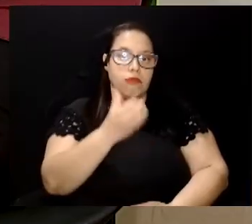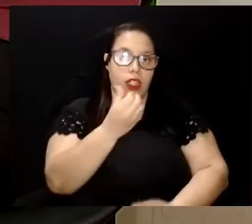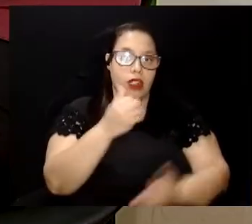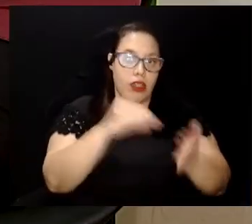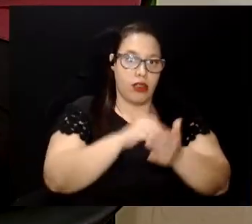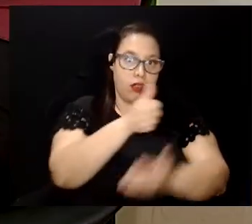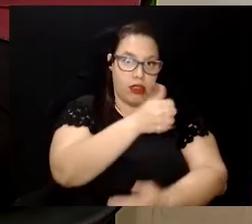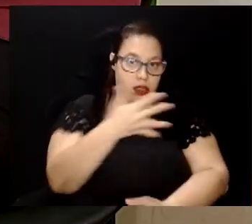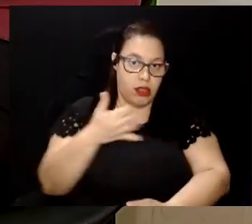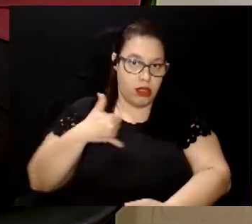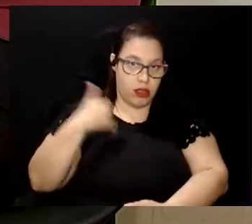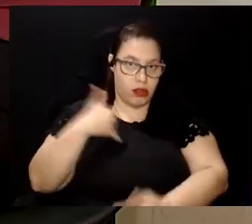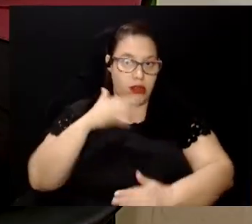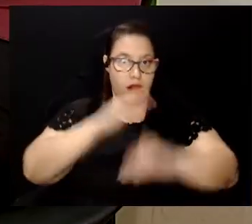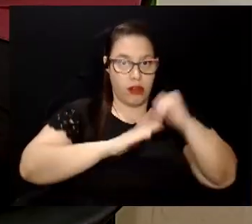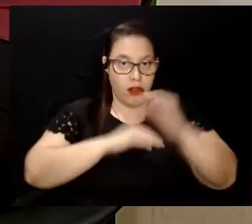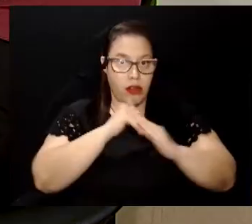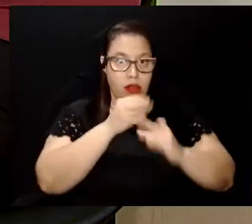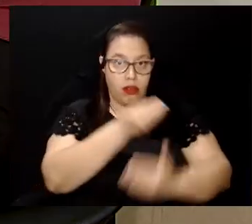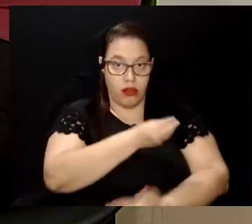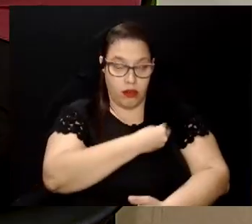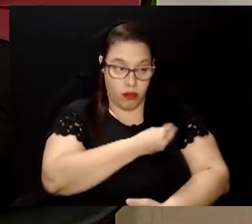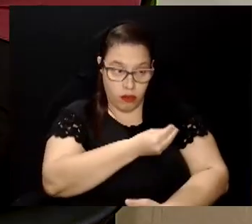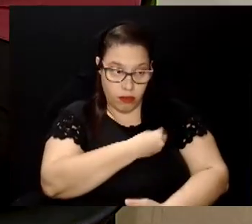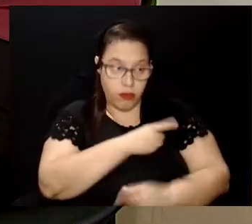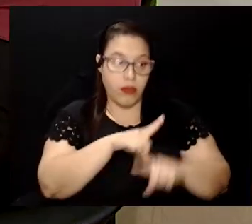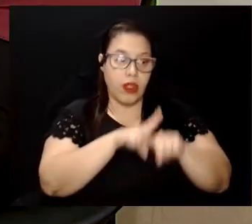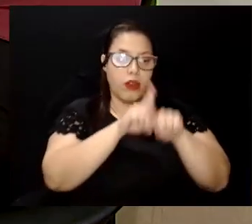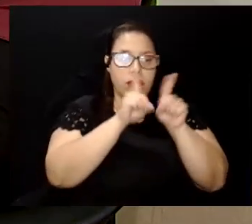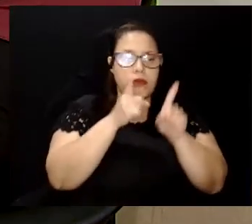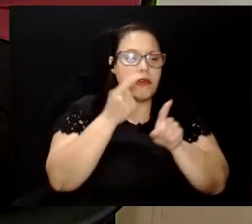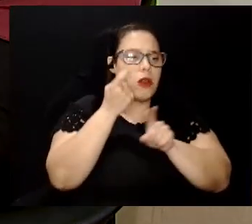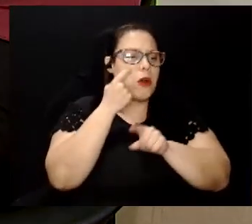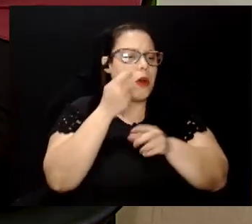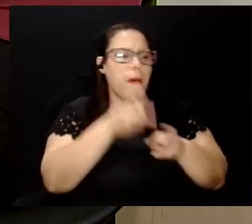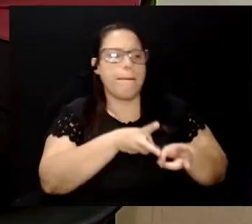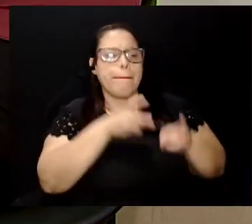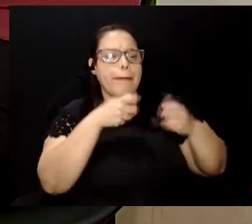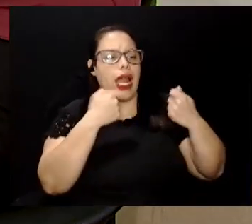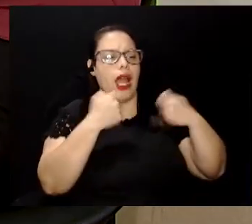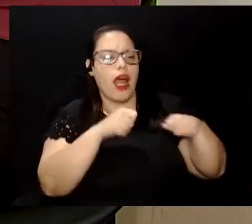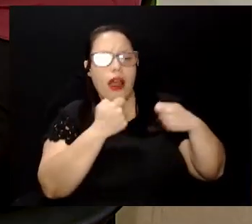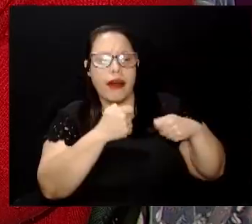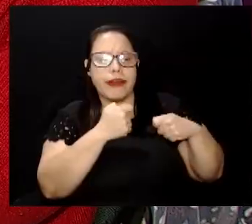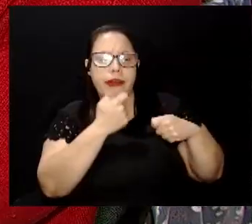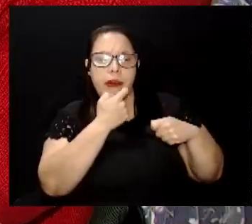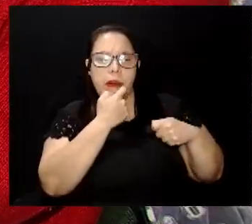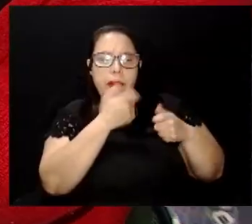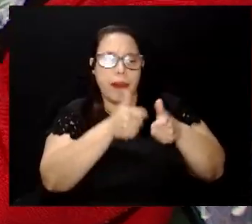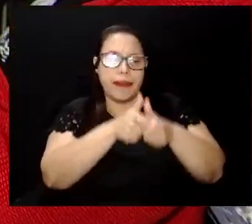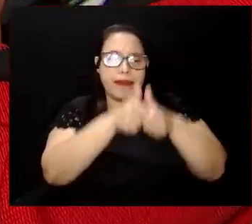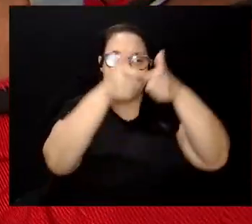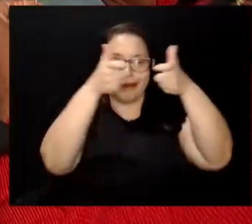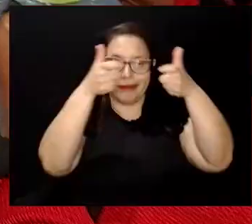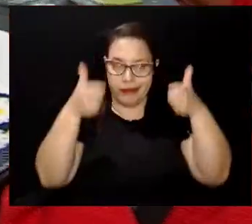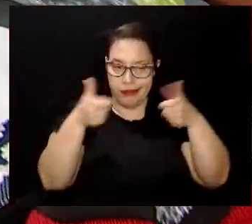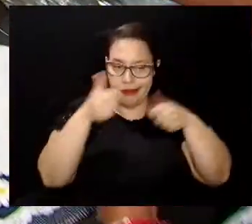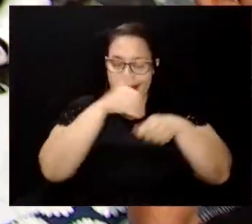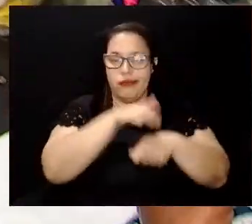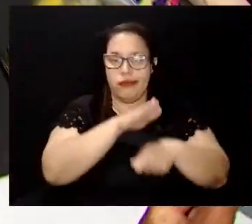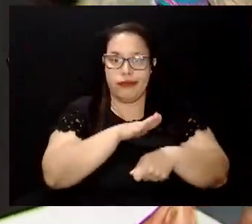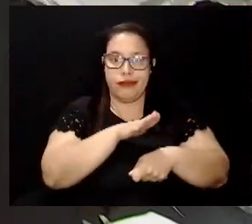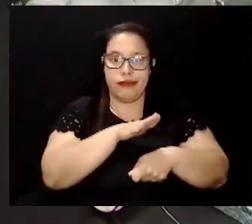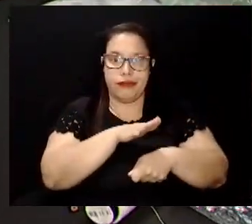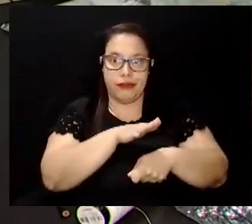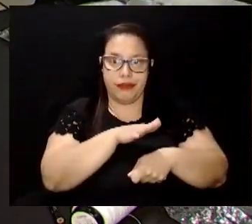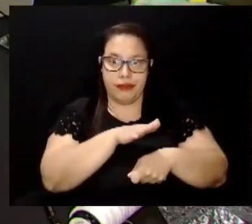convivência, mas a gente viu a necessidade de estar estendendo, então nós fomos estendendo ao público do CCI e ao